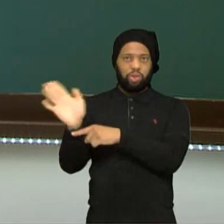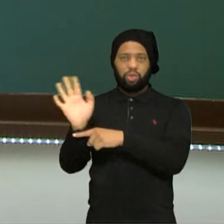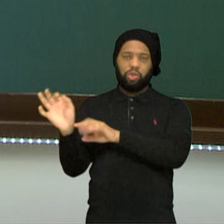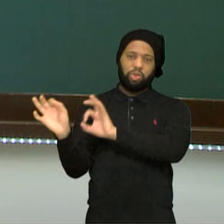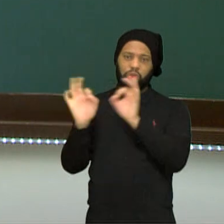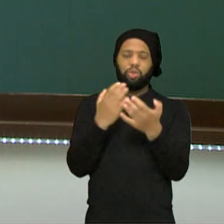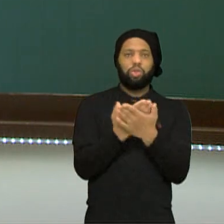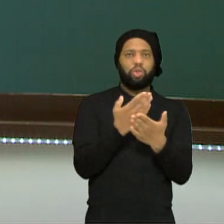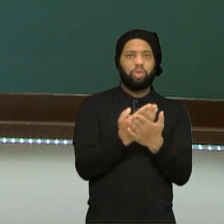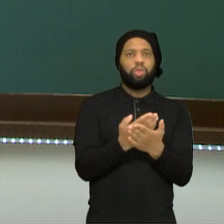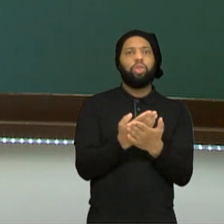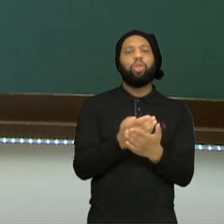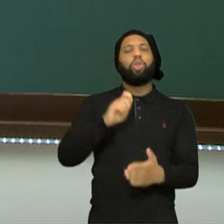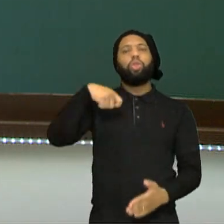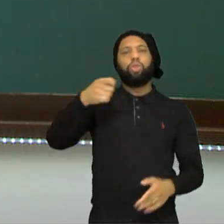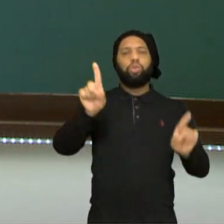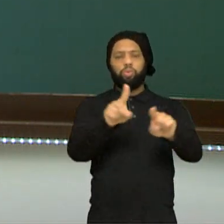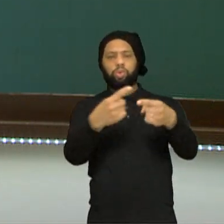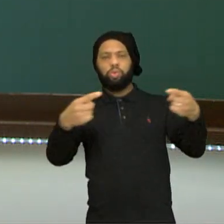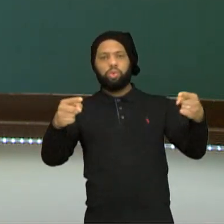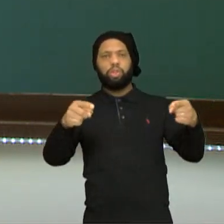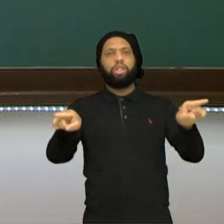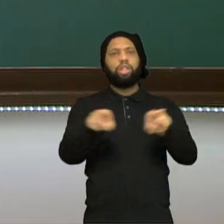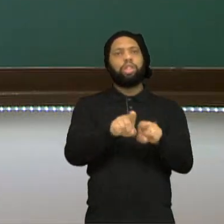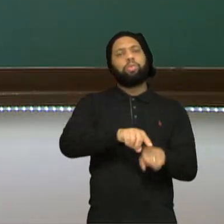nós falamos sobre música e